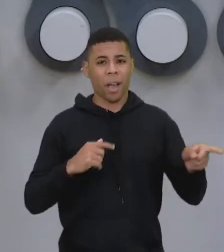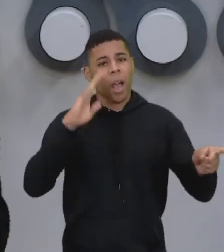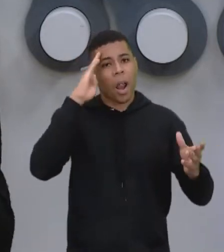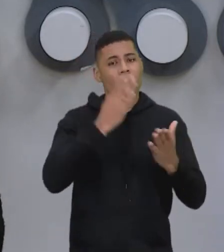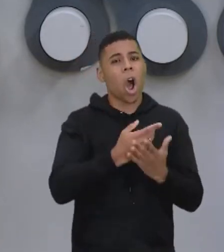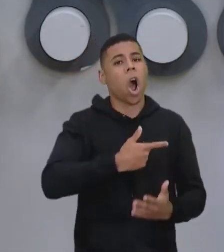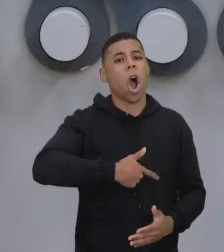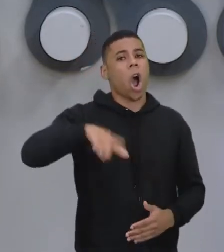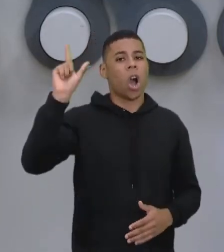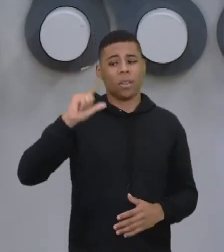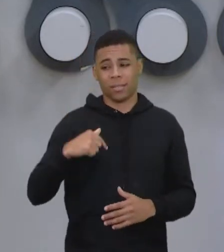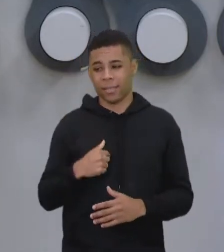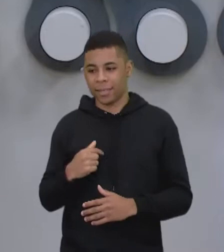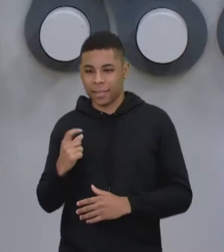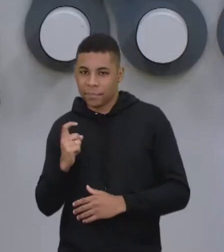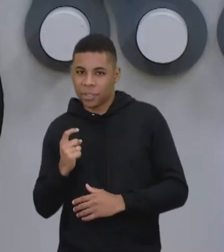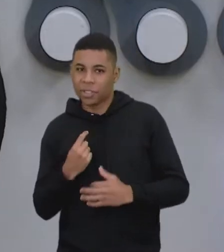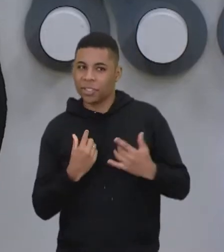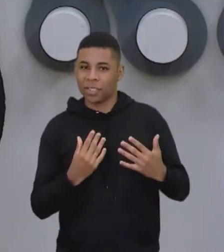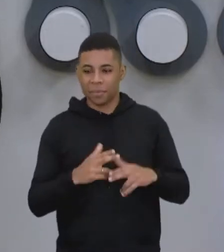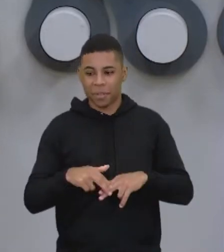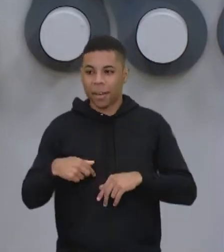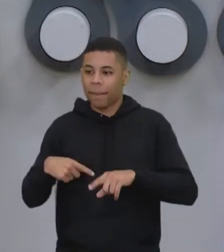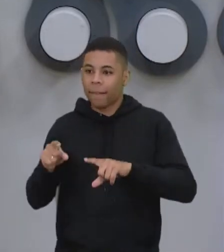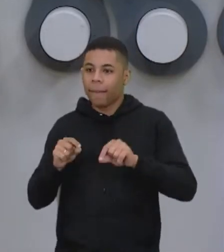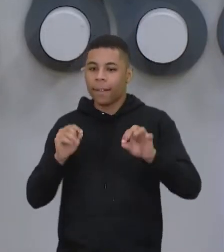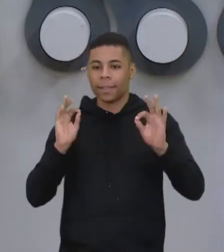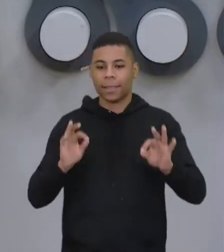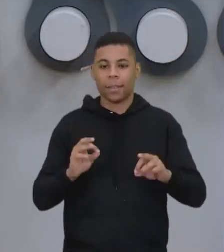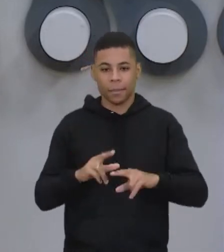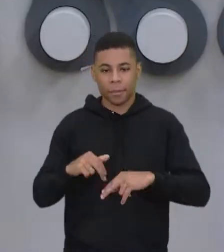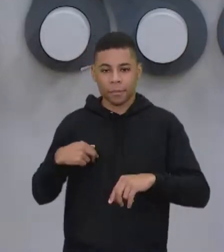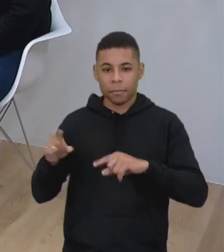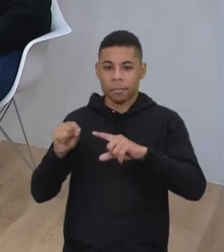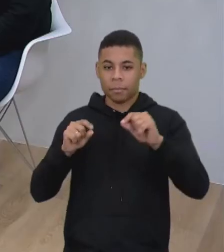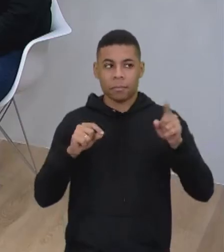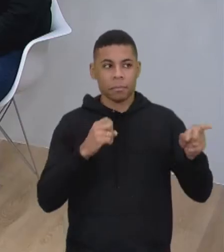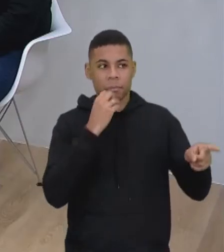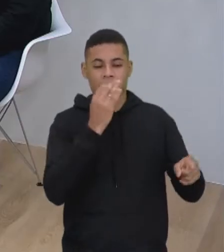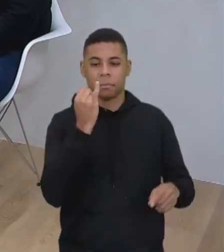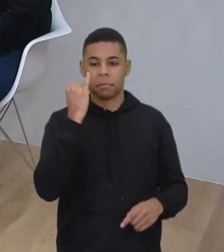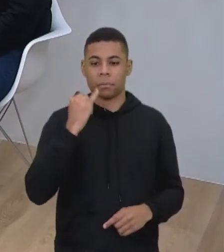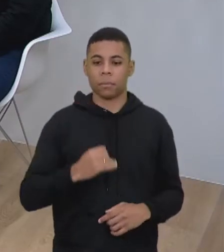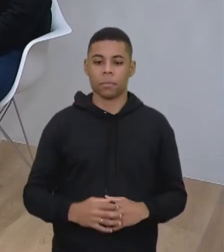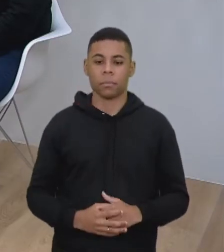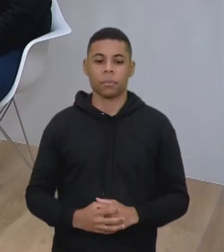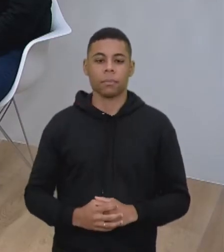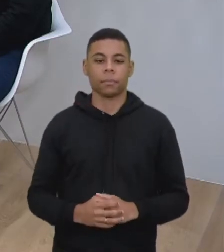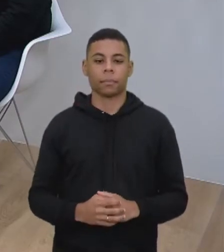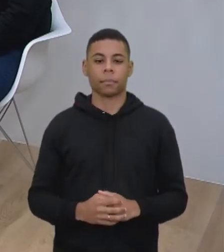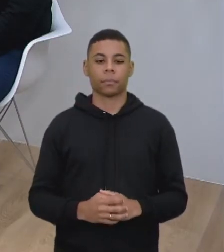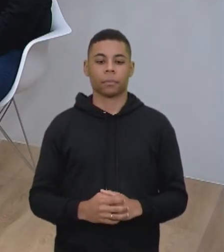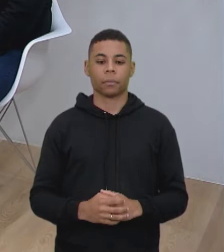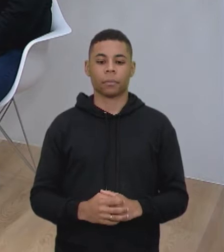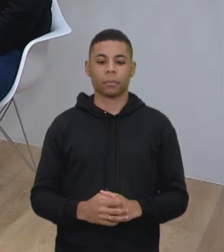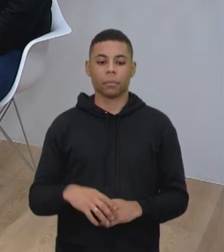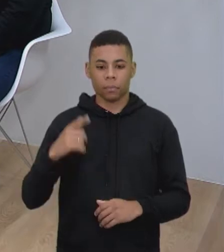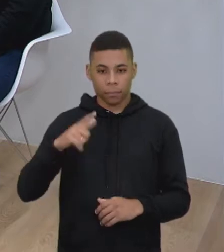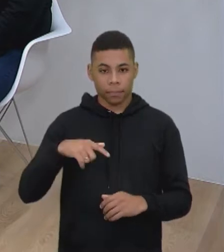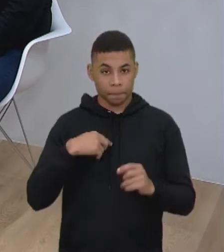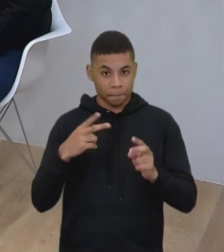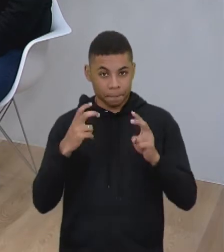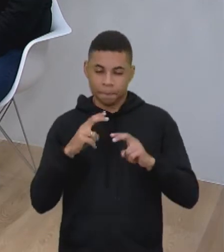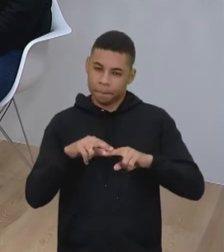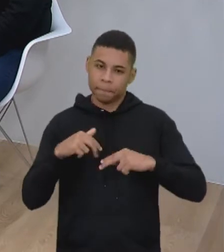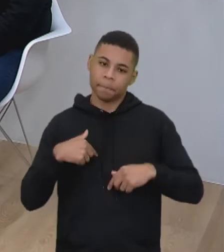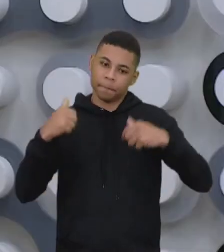precisou, porque você não fez essa curadoria. Então, a palavra curadoria aí foi interessantíssima. Então, né? É porque é uma coisa que eu percebo agora, e por isso que eu já